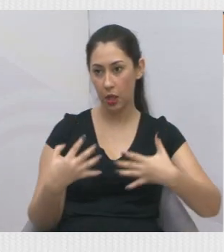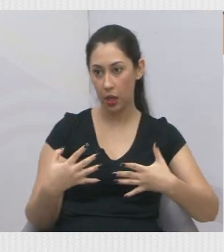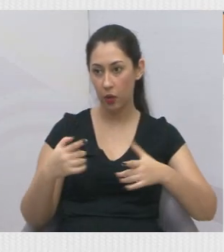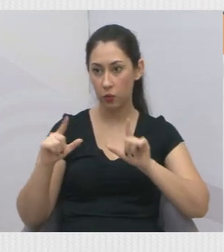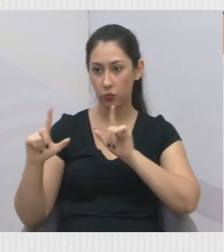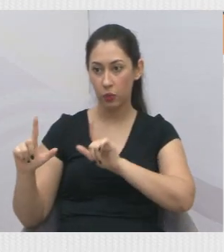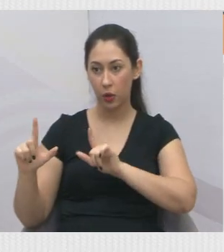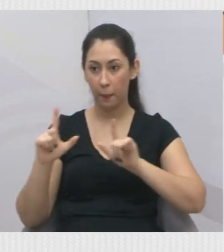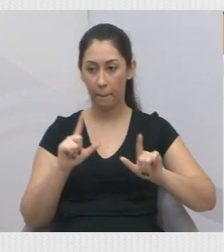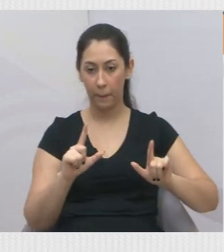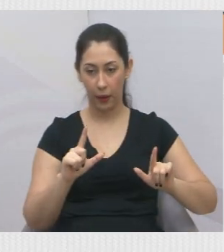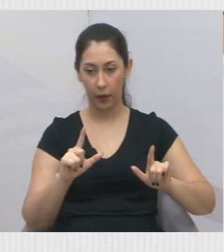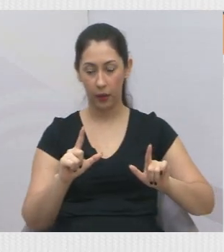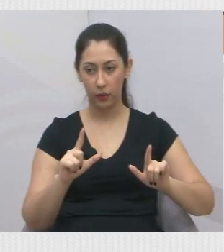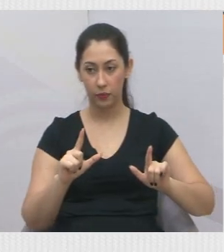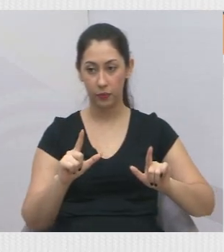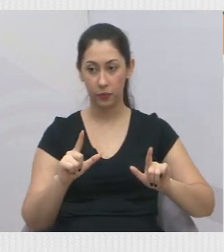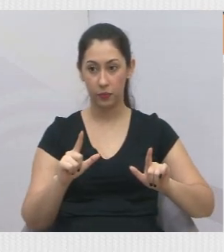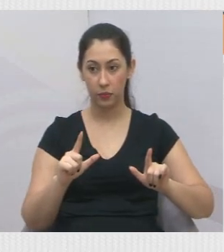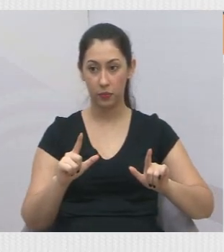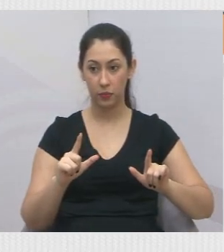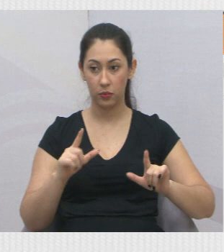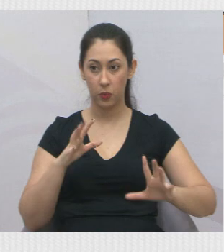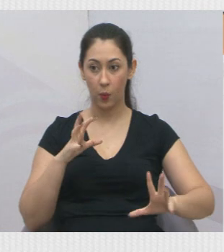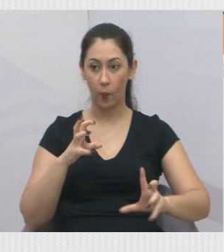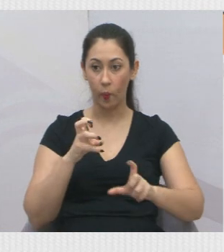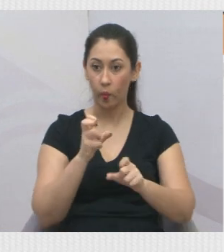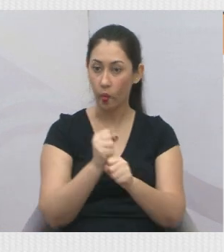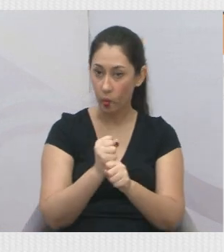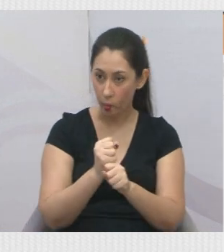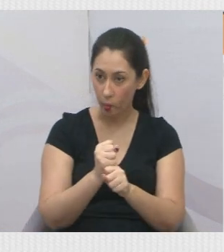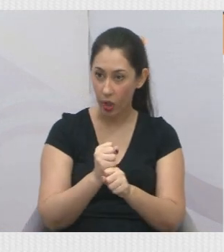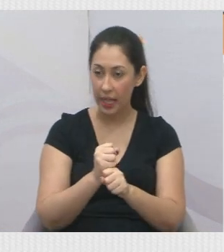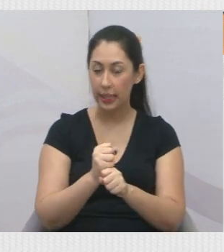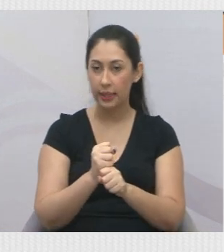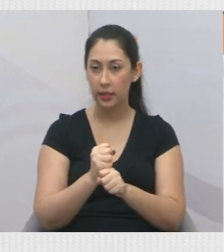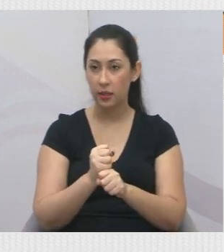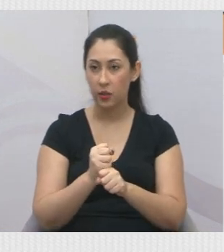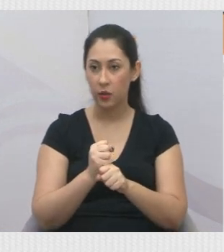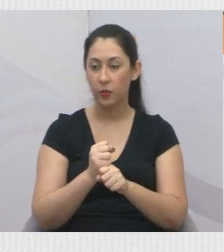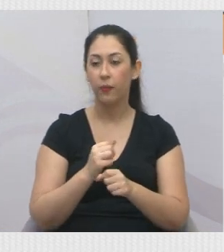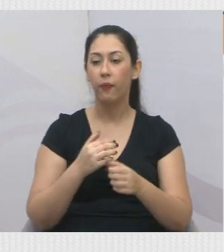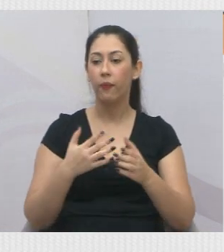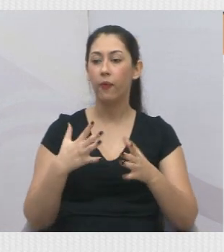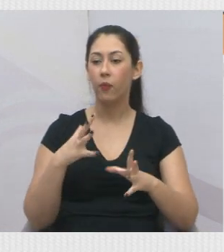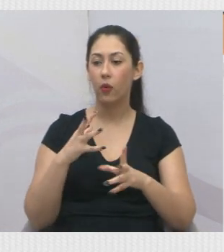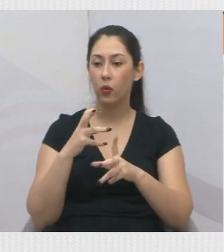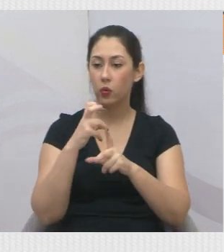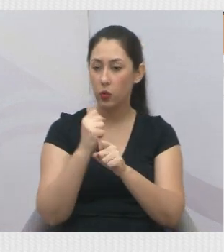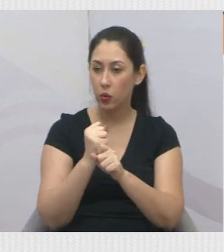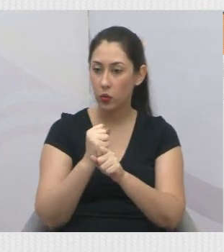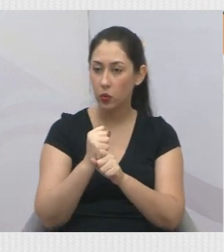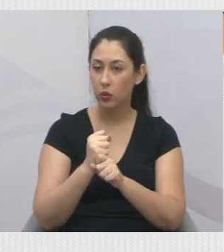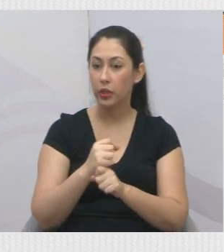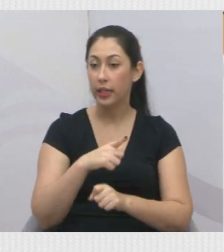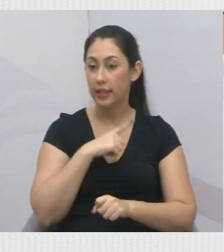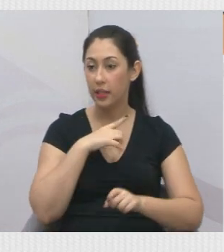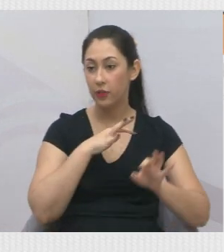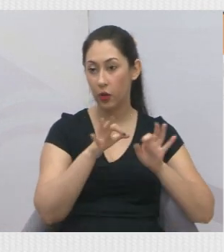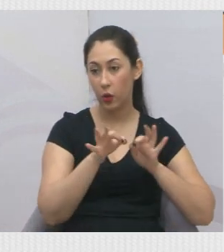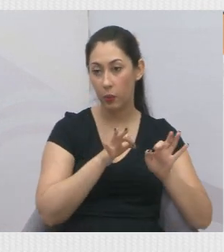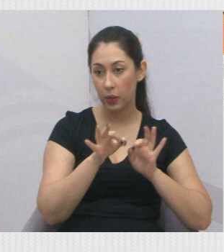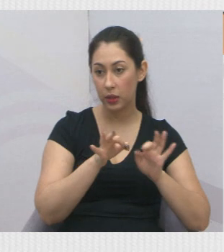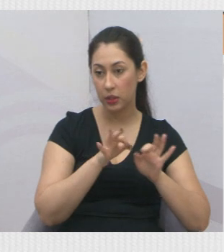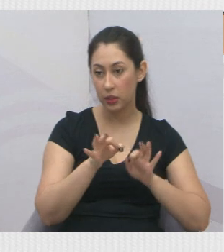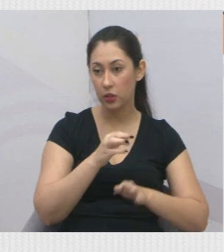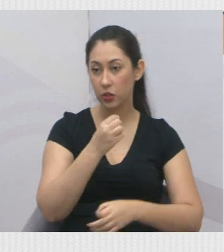esse 1.261 é o somatório dos dois quadros, o anterior e este apresentado. Meta orçada